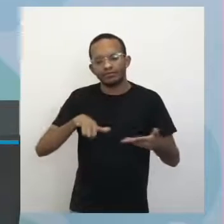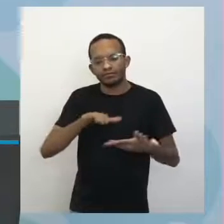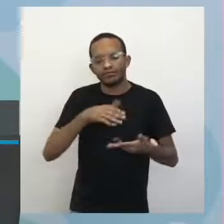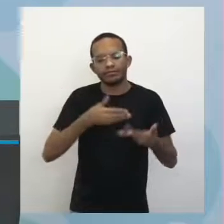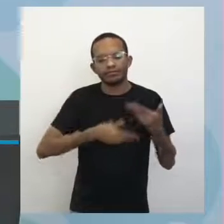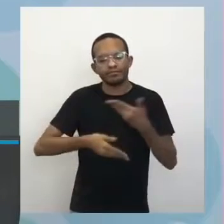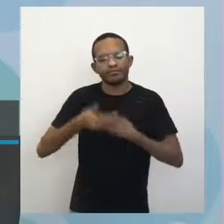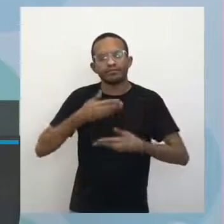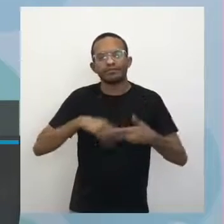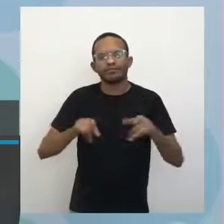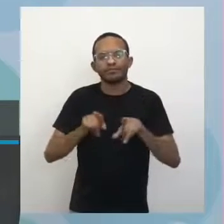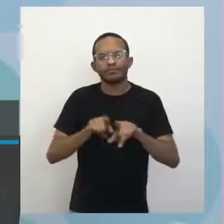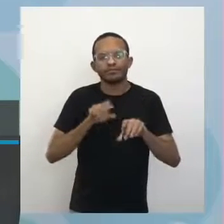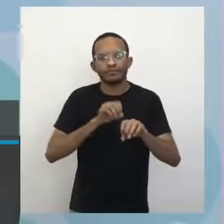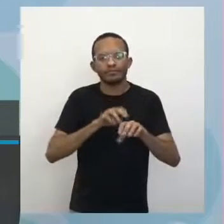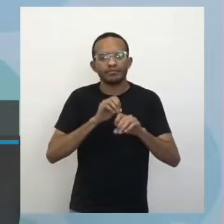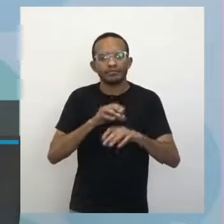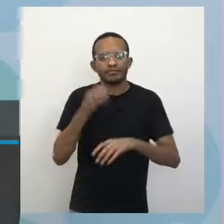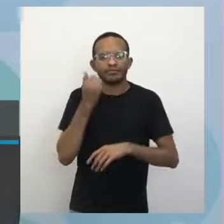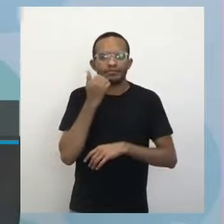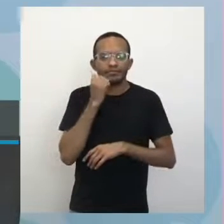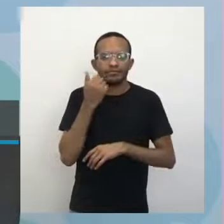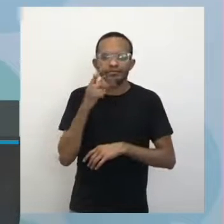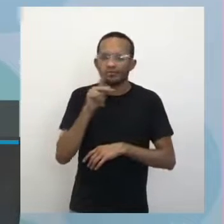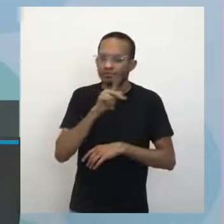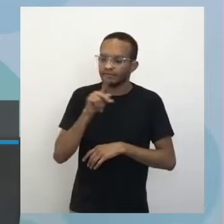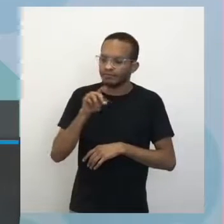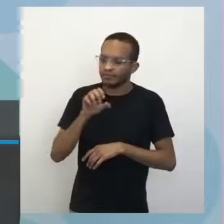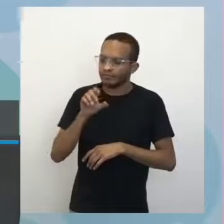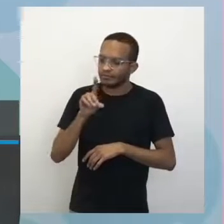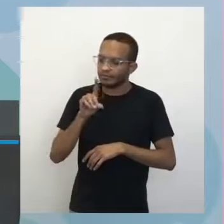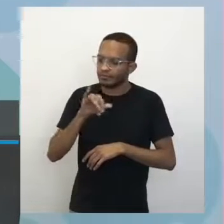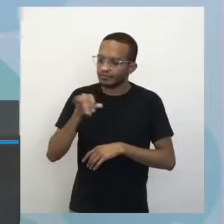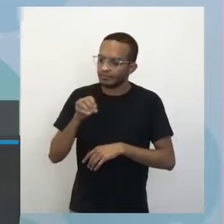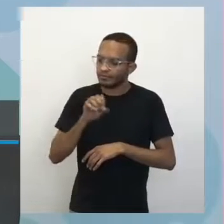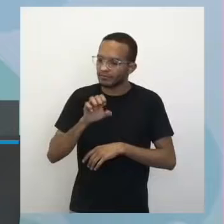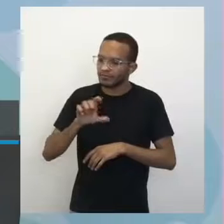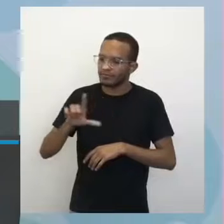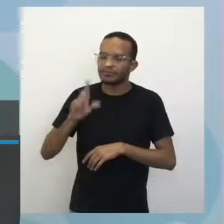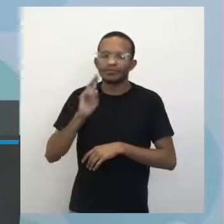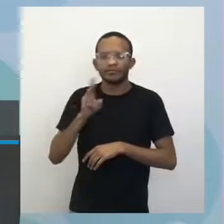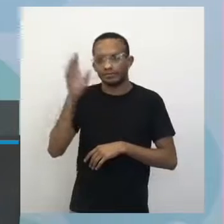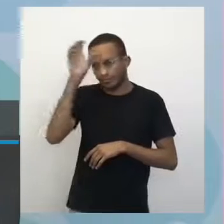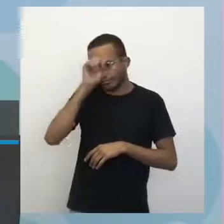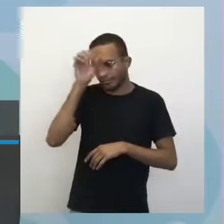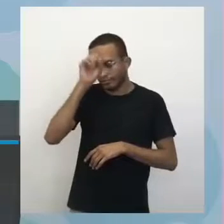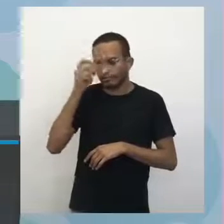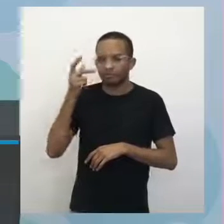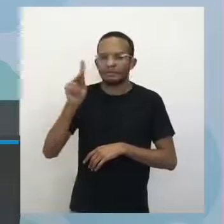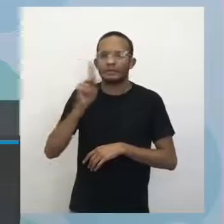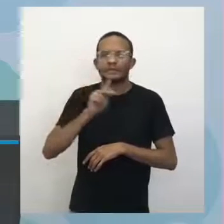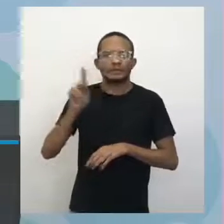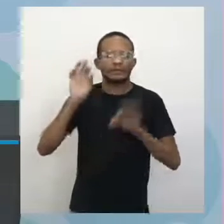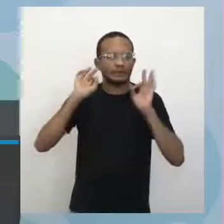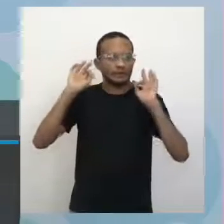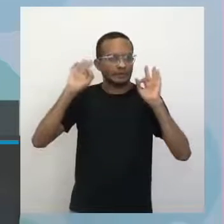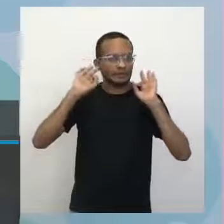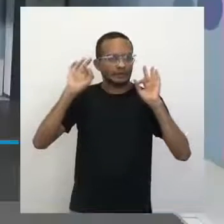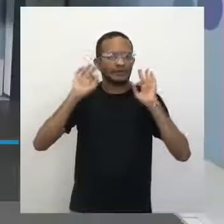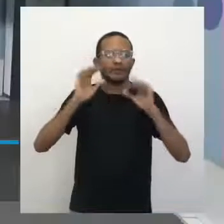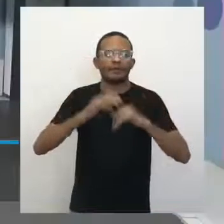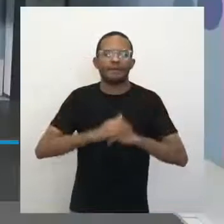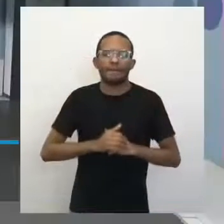E vamos aí para a nossa aula de ciências. Professor Edjoel, eu aprendo muito sempre com o professor Edjoel, professor de primeira linha. Vamos lá para essa aula